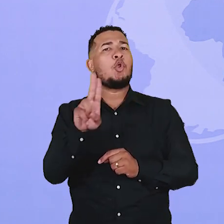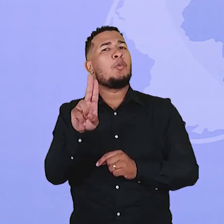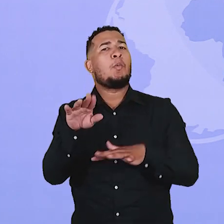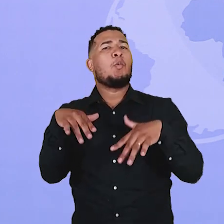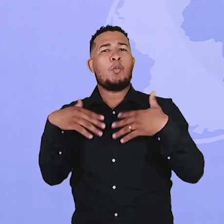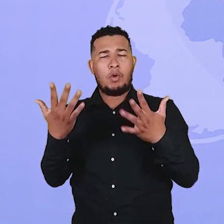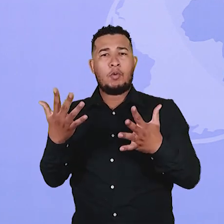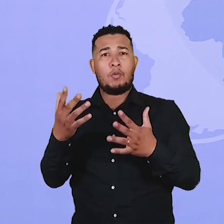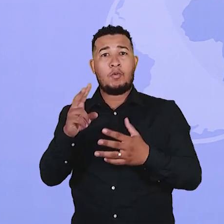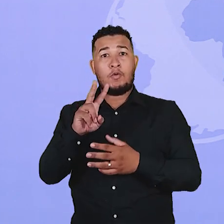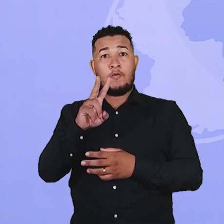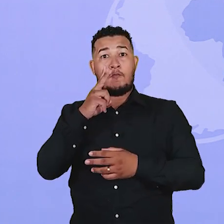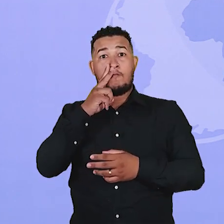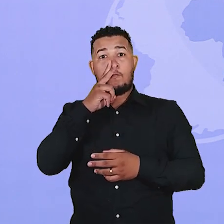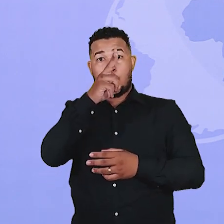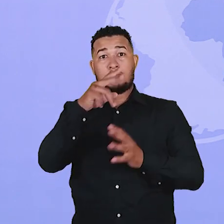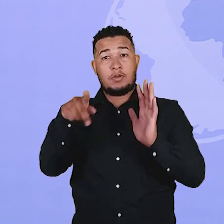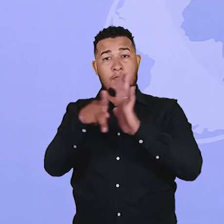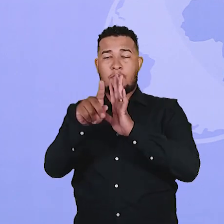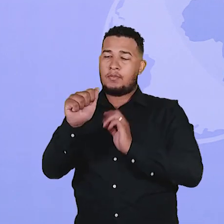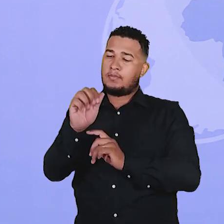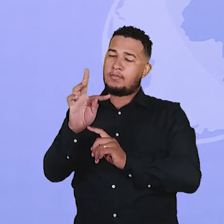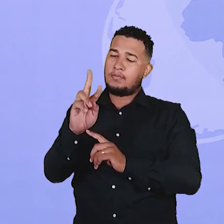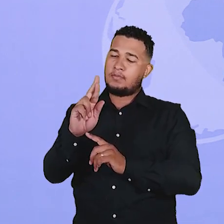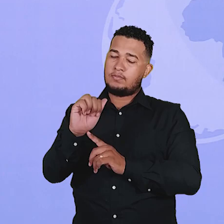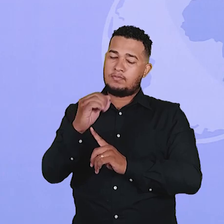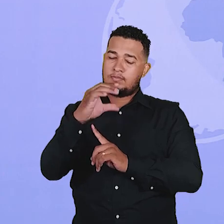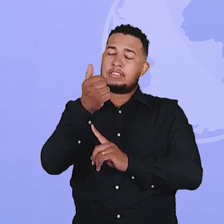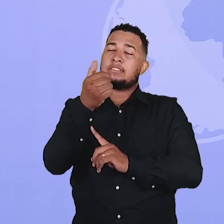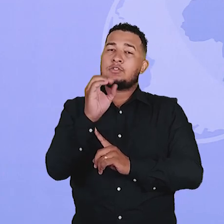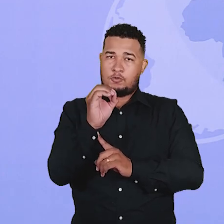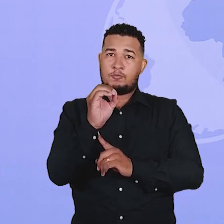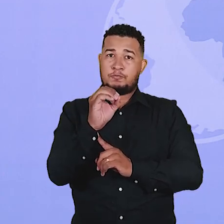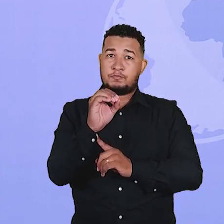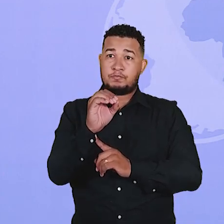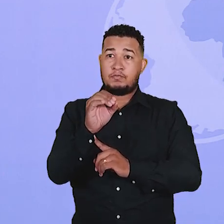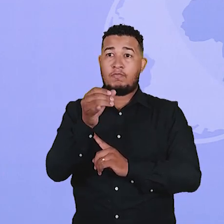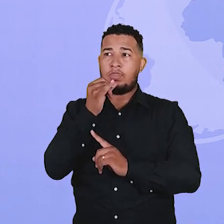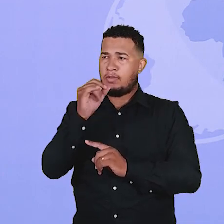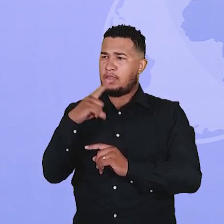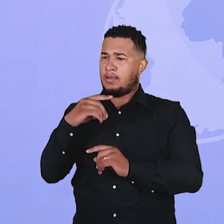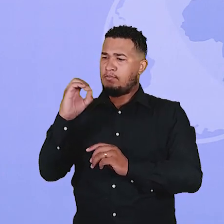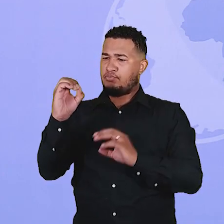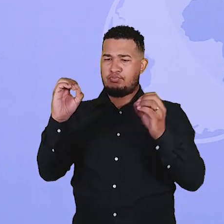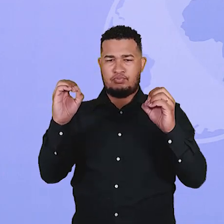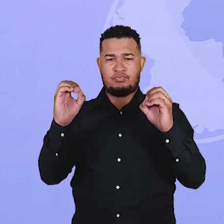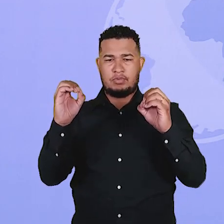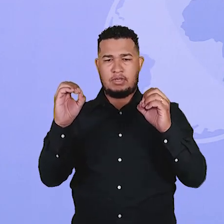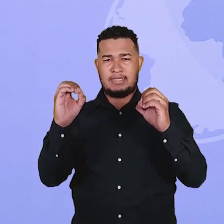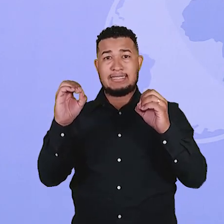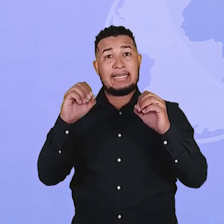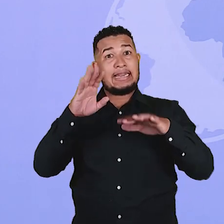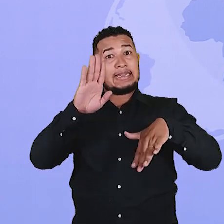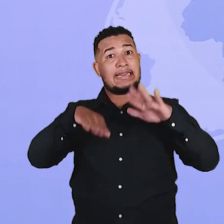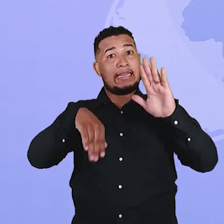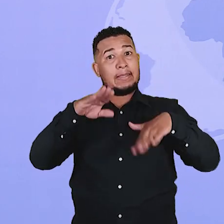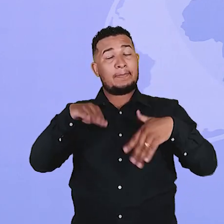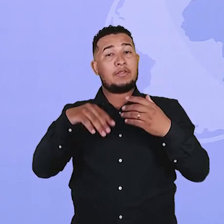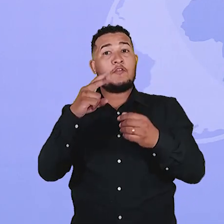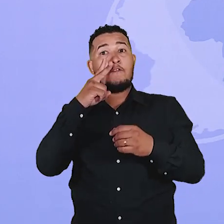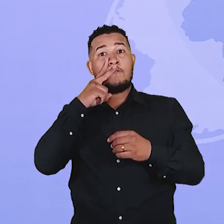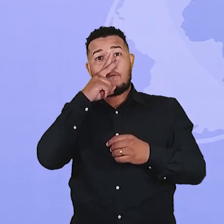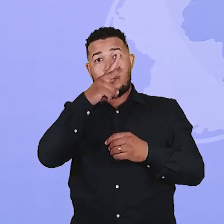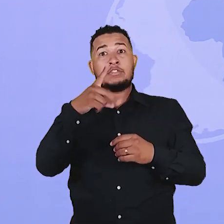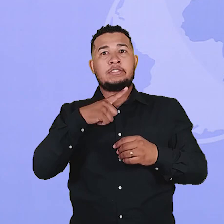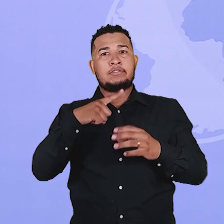força de atração entre as moléculas. Então eu tenho aqui uma molécula e tem outra molécula. Dependendo do grau